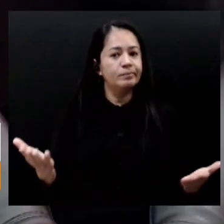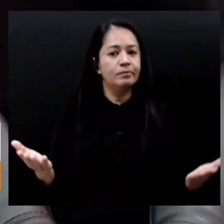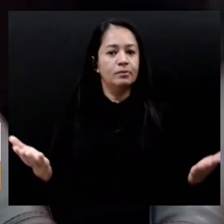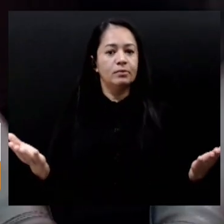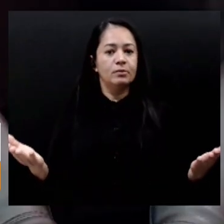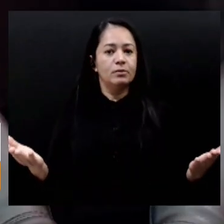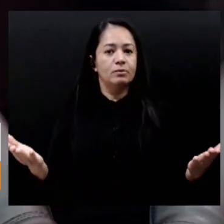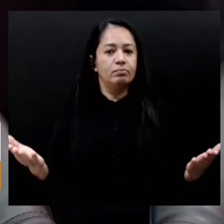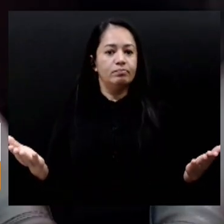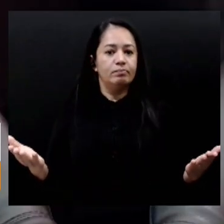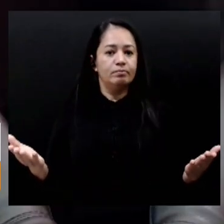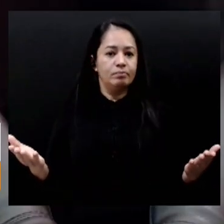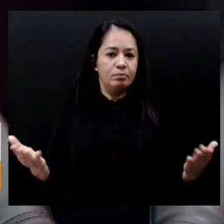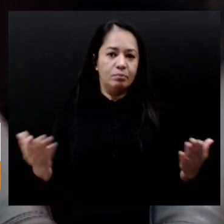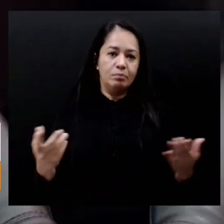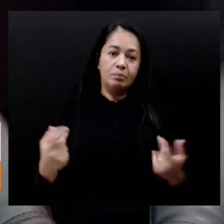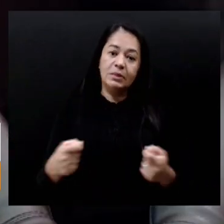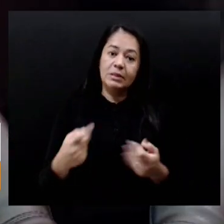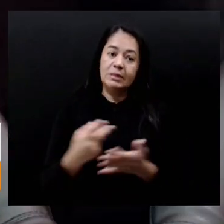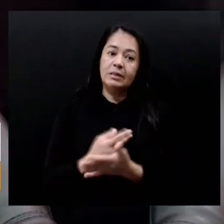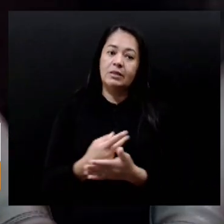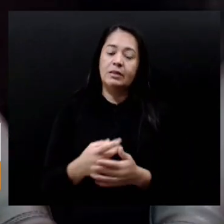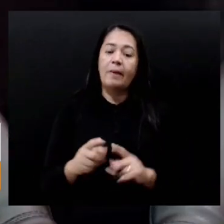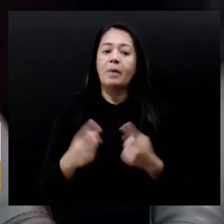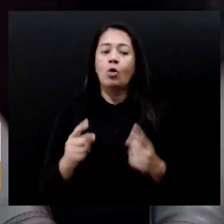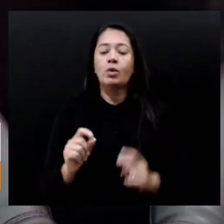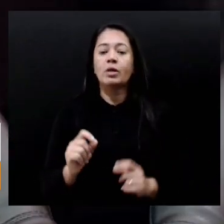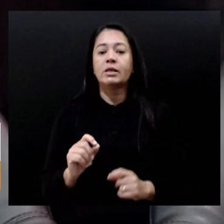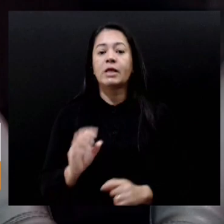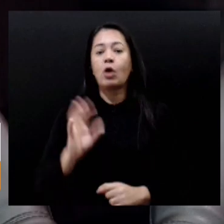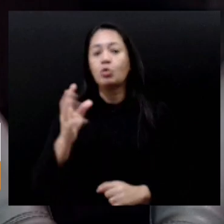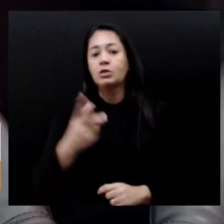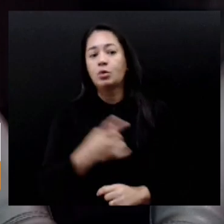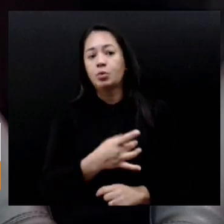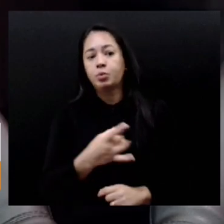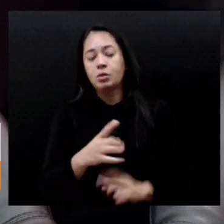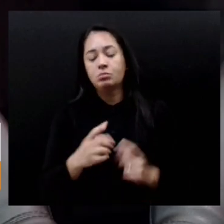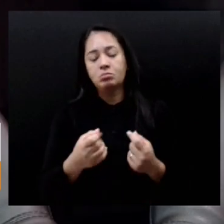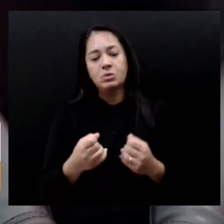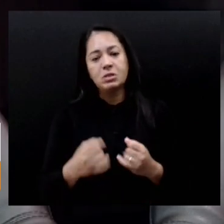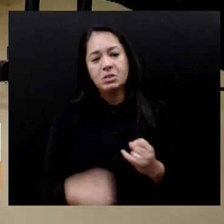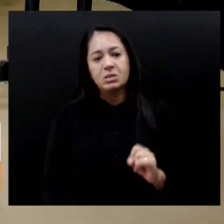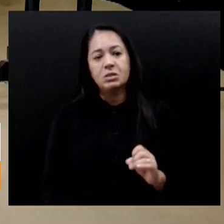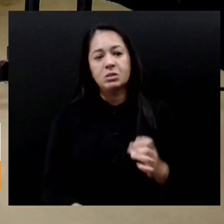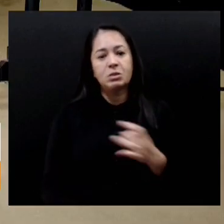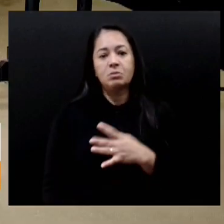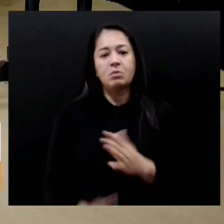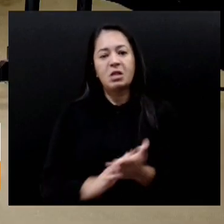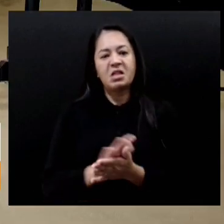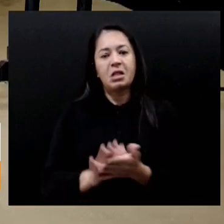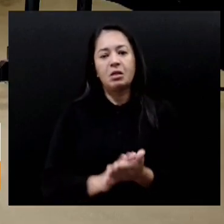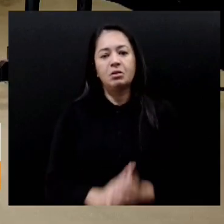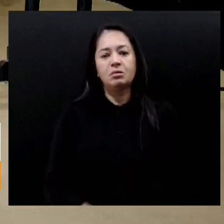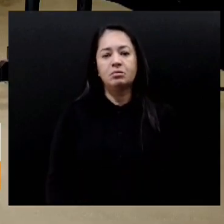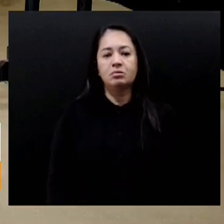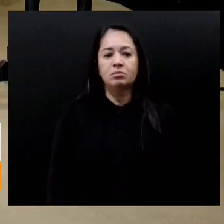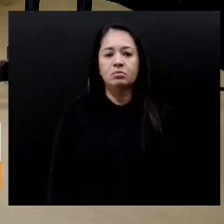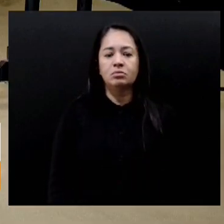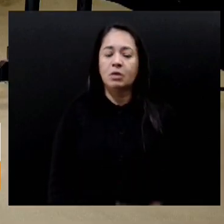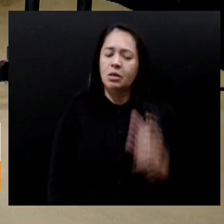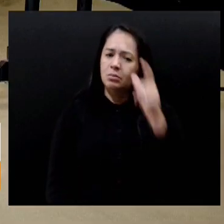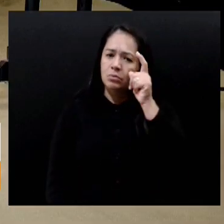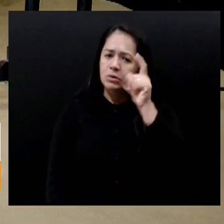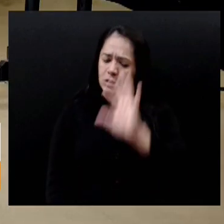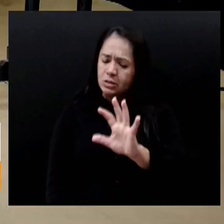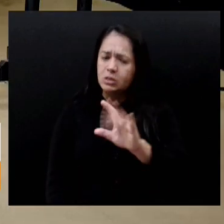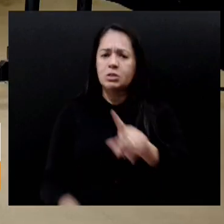errado. E que cause esse temor. Se não causar o temor, não é nada. É interessante esse ponto também. Tá vendo